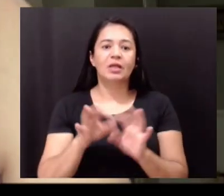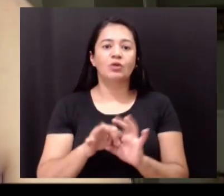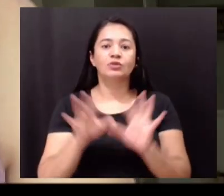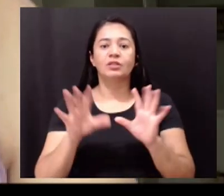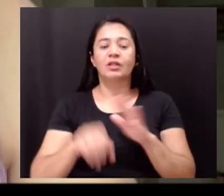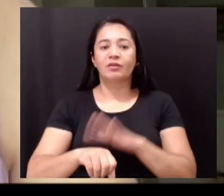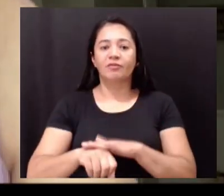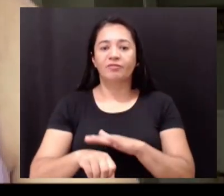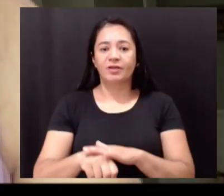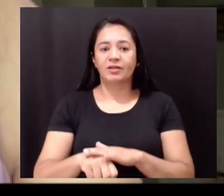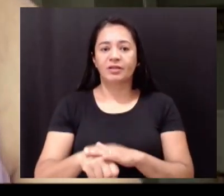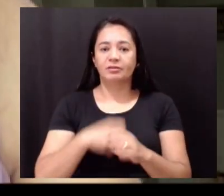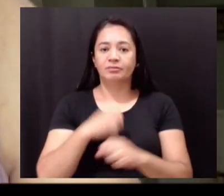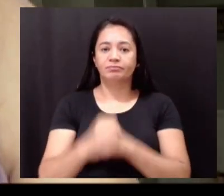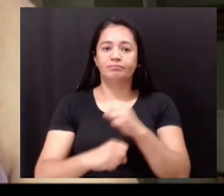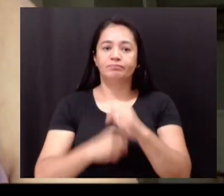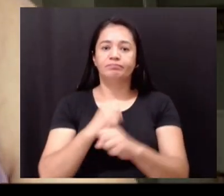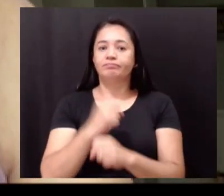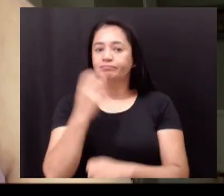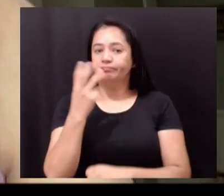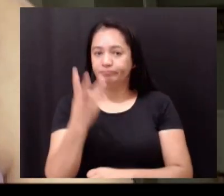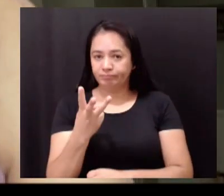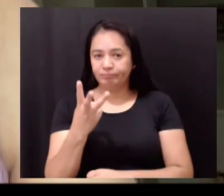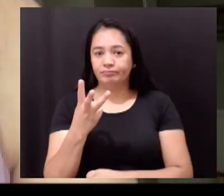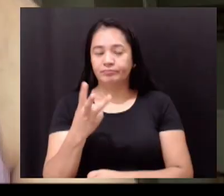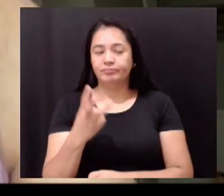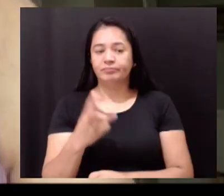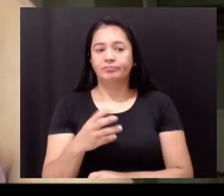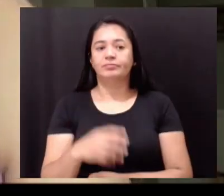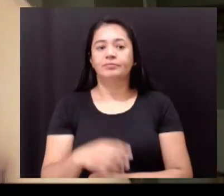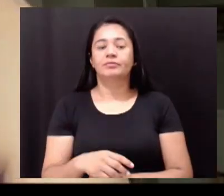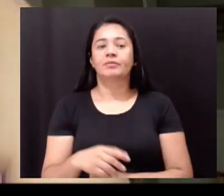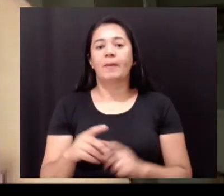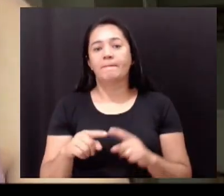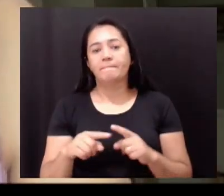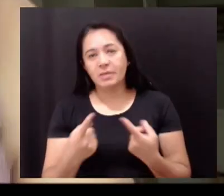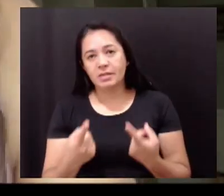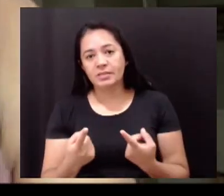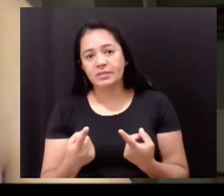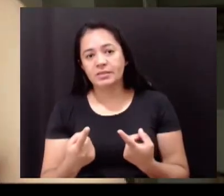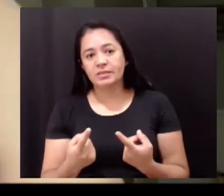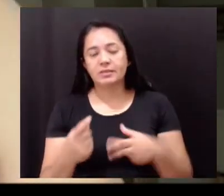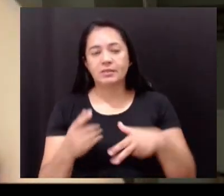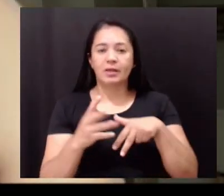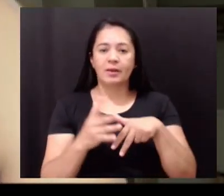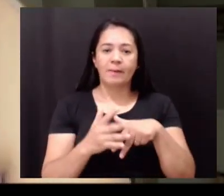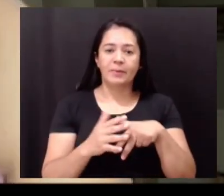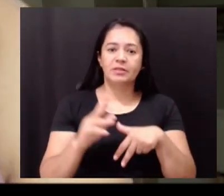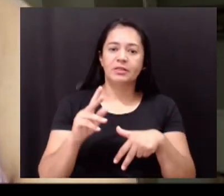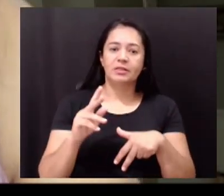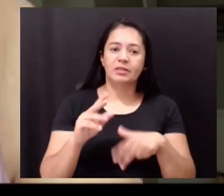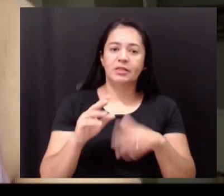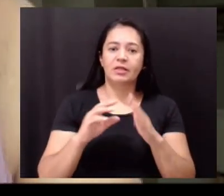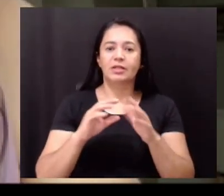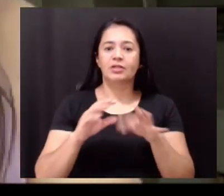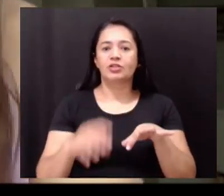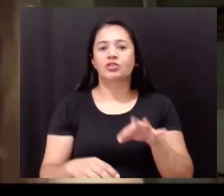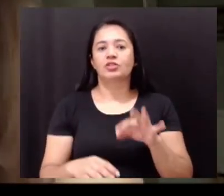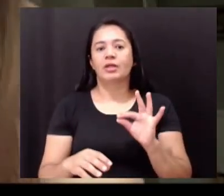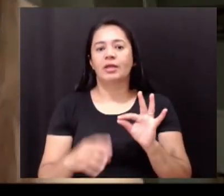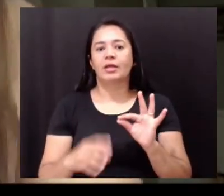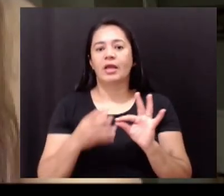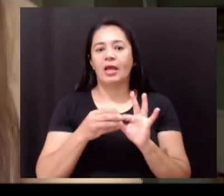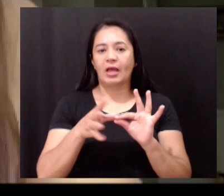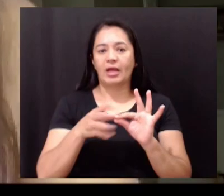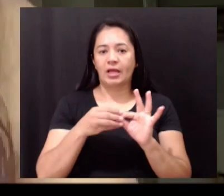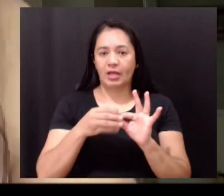3 anos. É importante a gente lembrar que pacientes que têm HIV ou algum problema no sistema imunológico, como eu